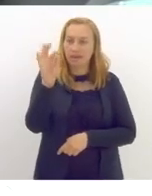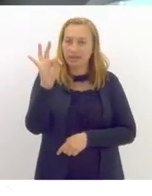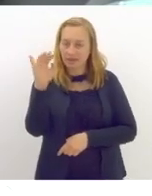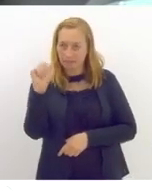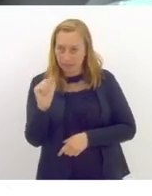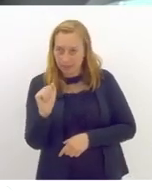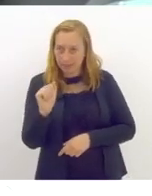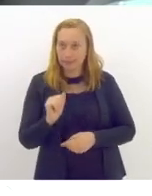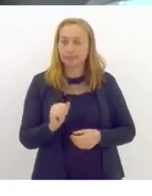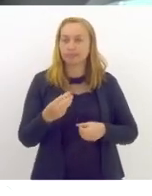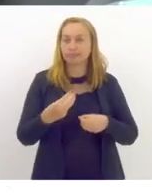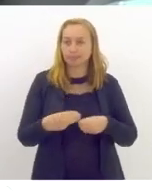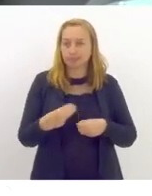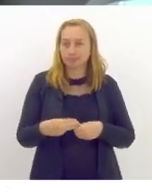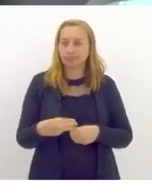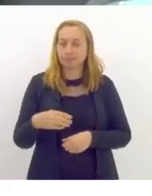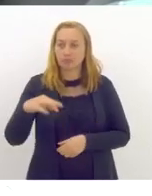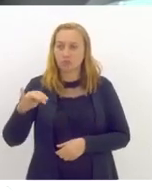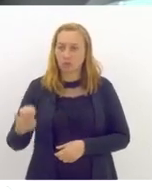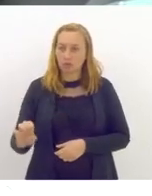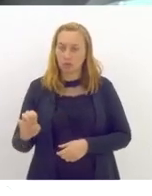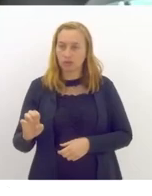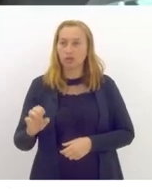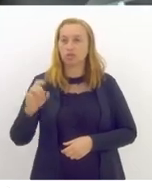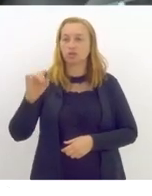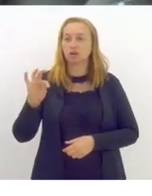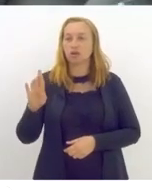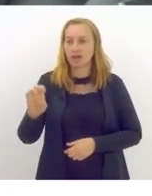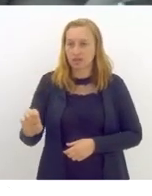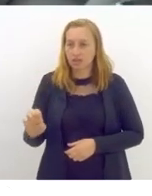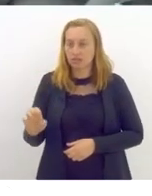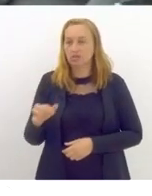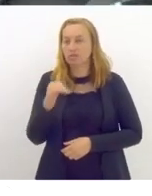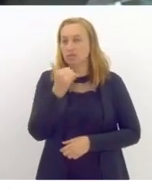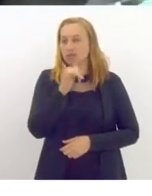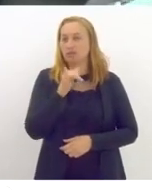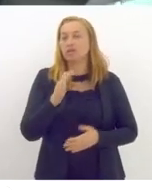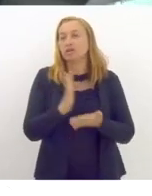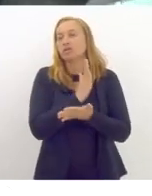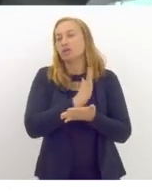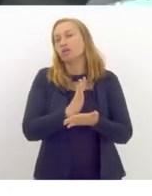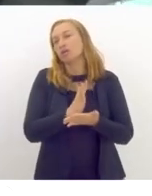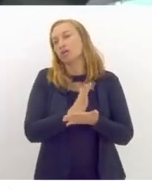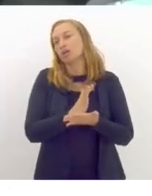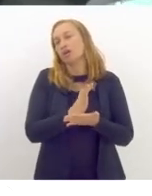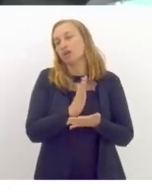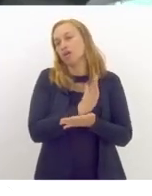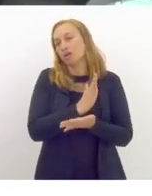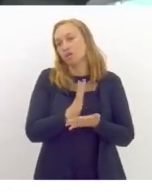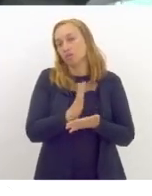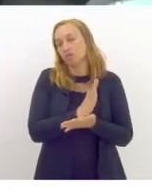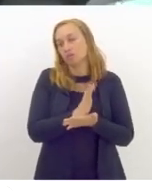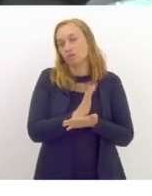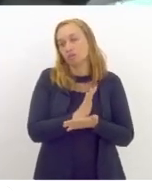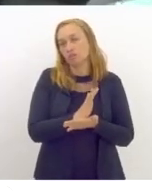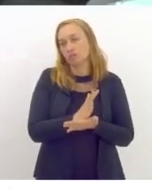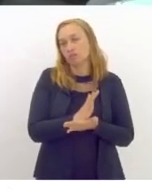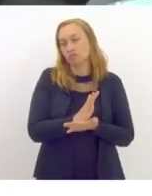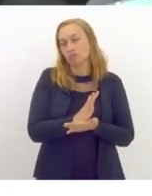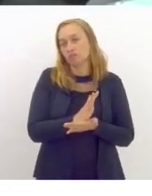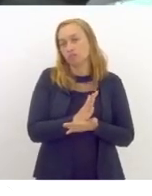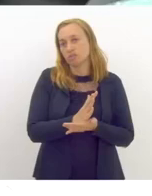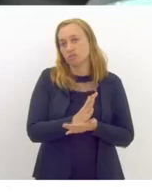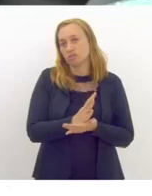de municípios do Norte e Noroeste Fluminense alguma atitude do governador em relação